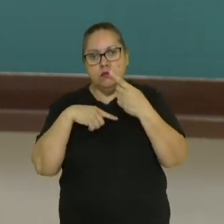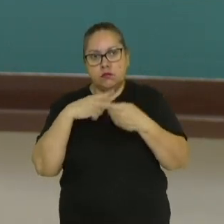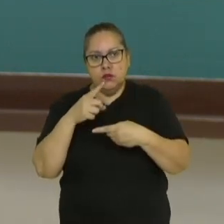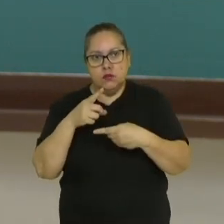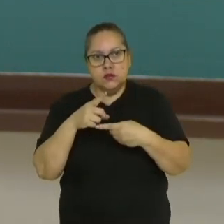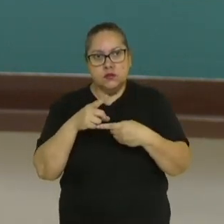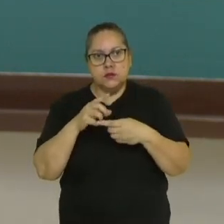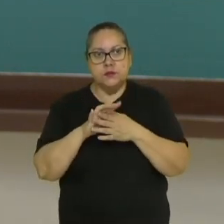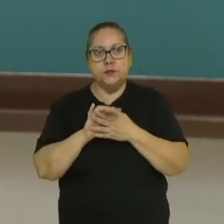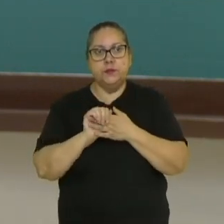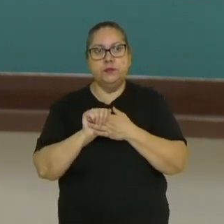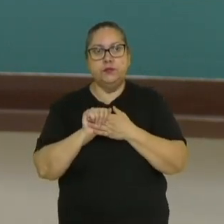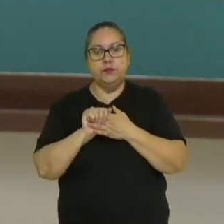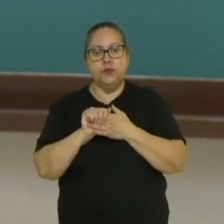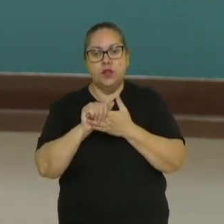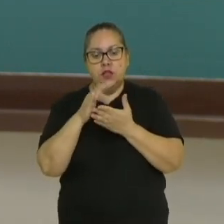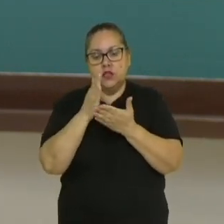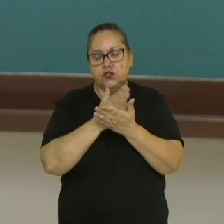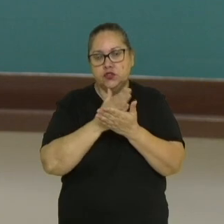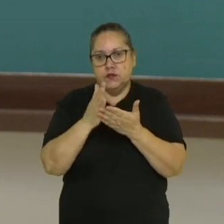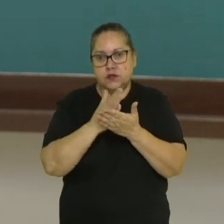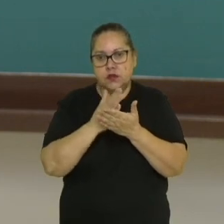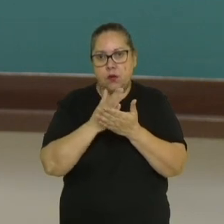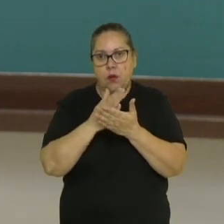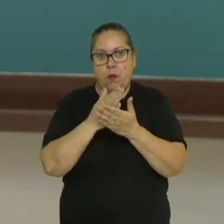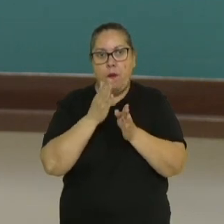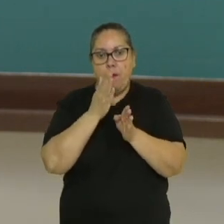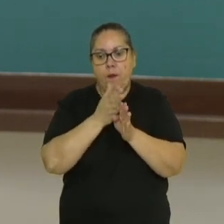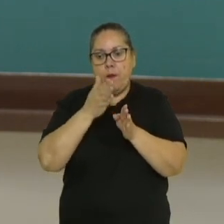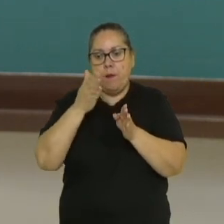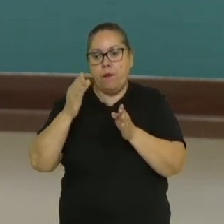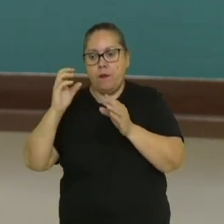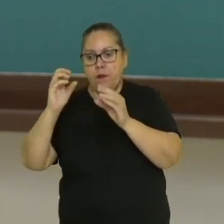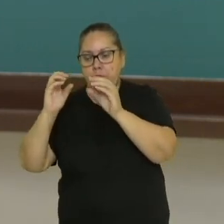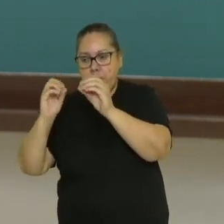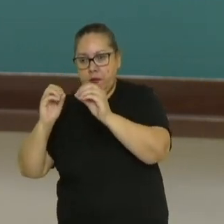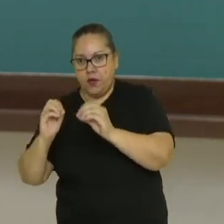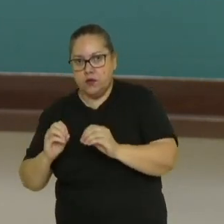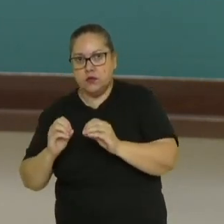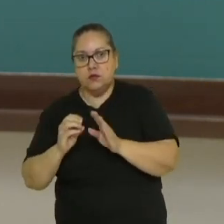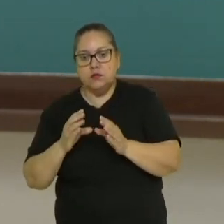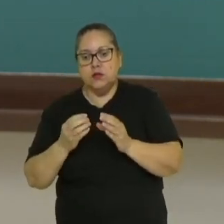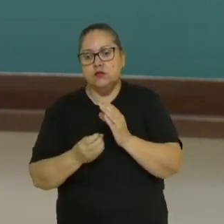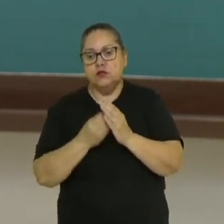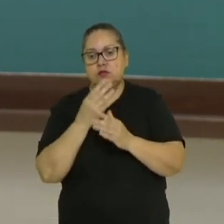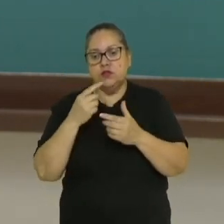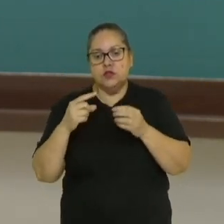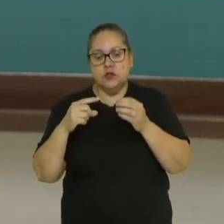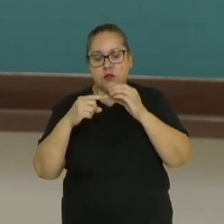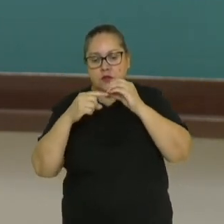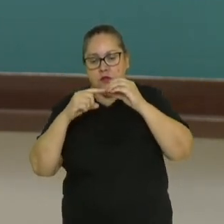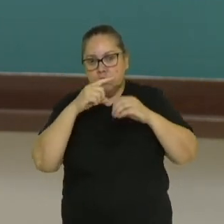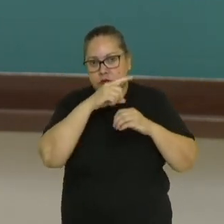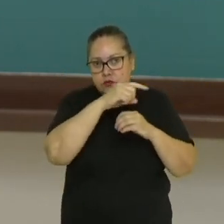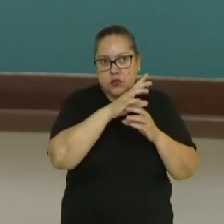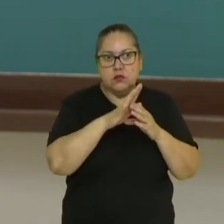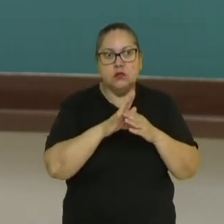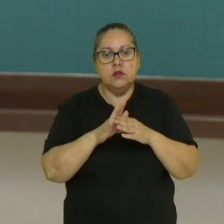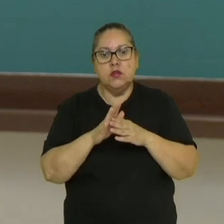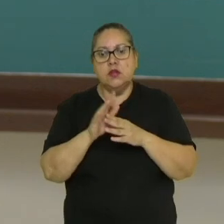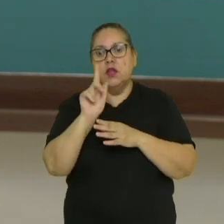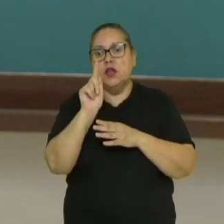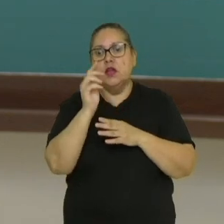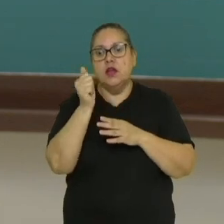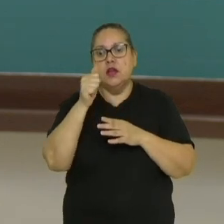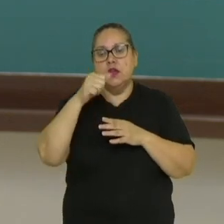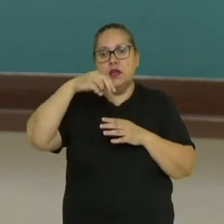da divisão meiose, para formar o espermatozoide ainda tem uma etapa, que é chamada de